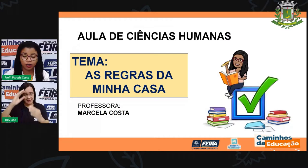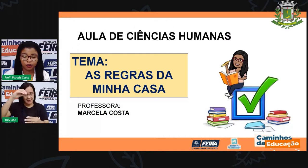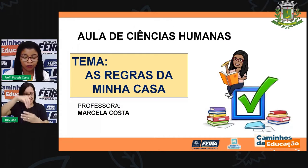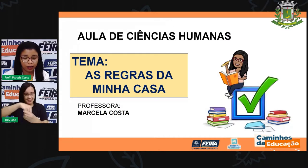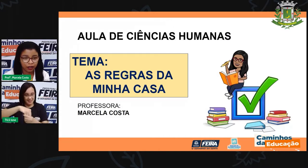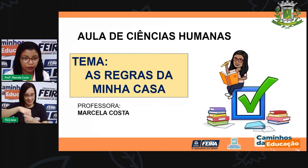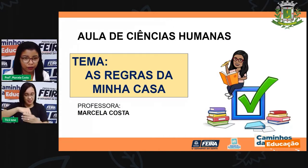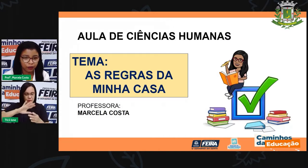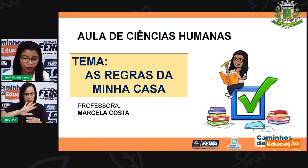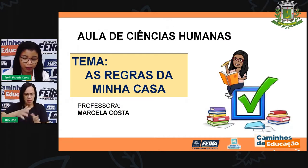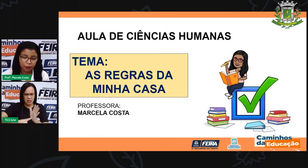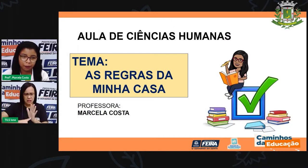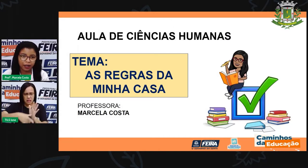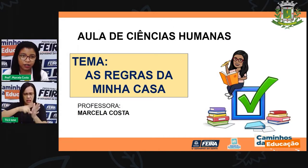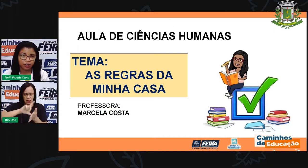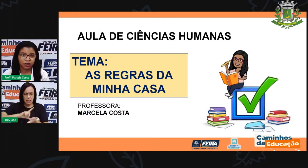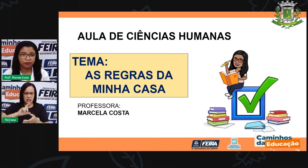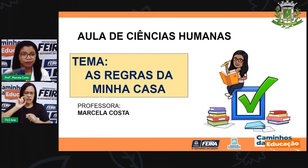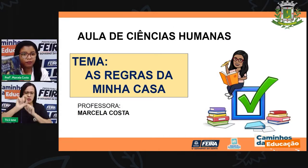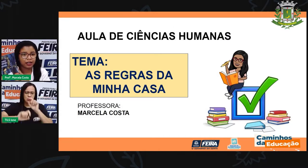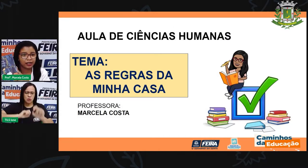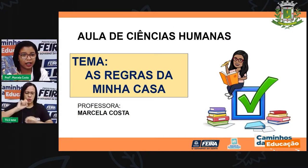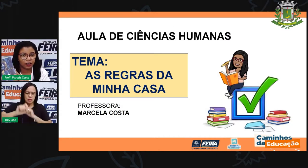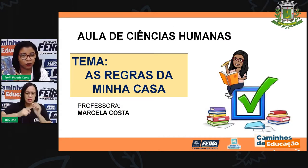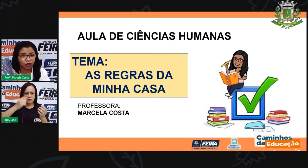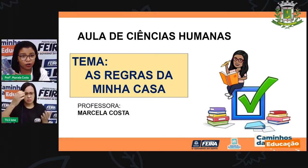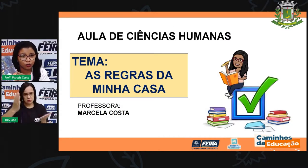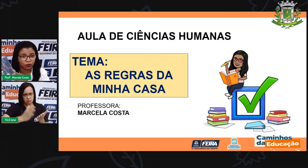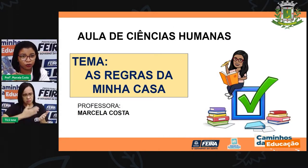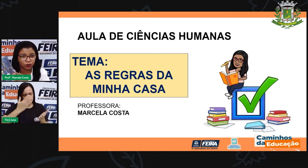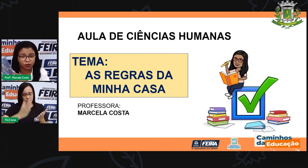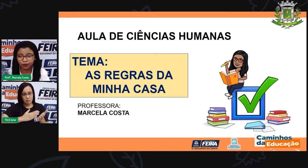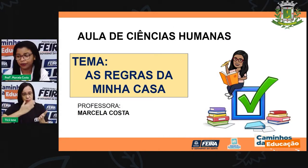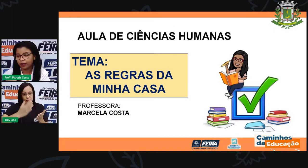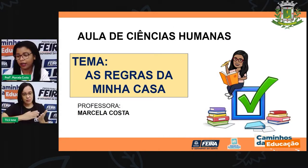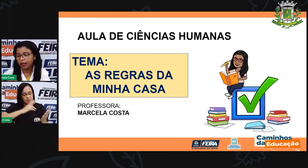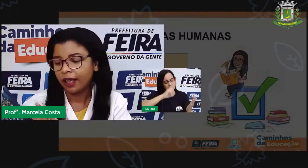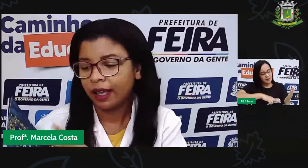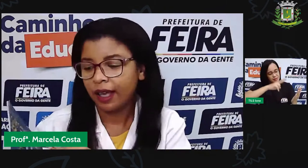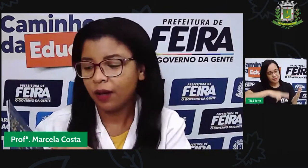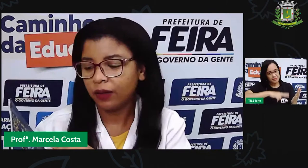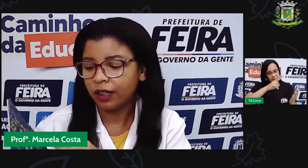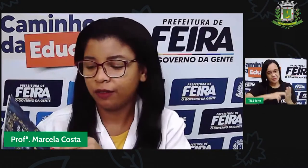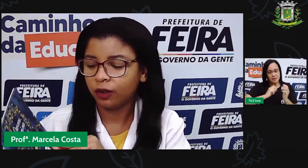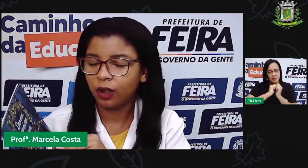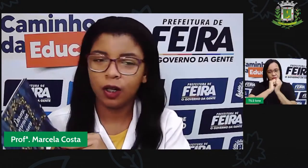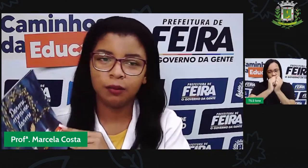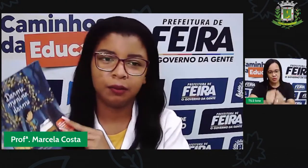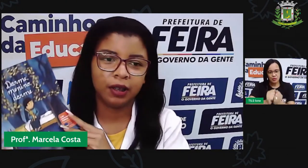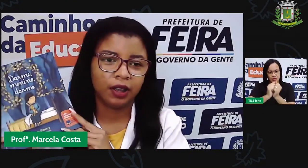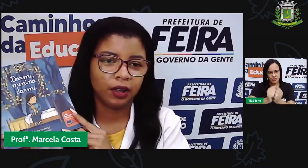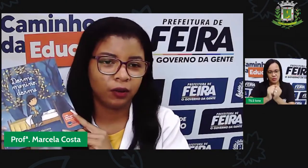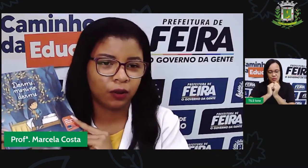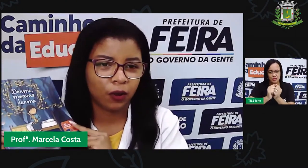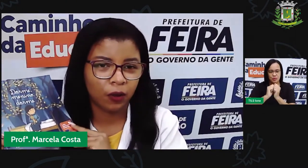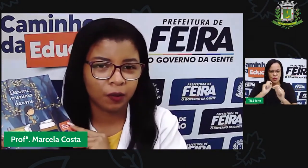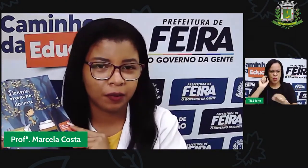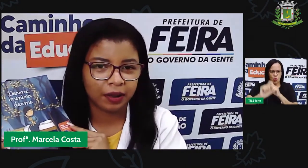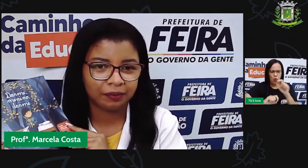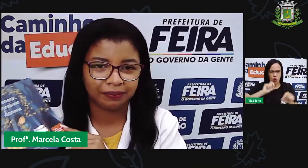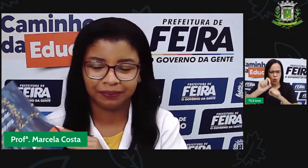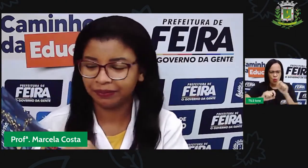eu trouxe um livro para a gente fazer a leitura juntos. É o livro Dorme Menino,